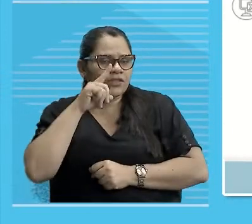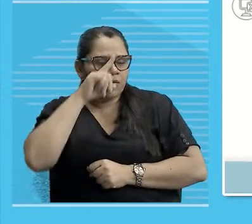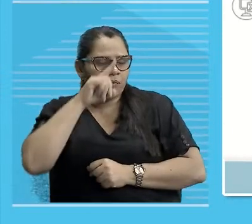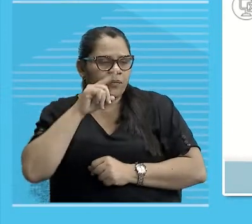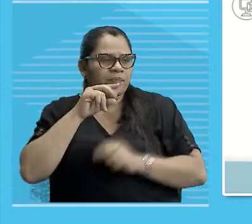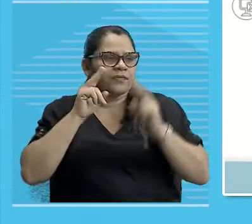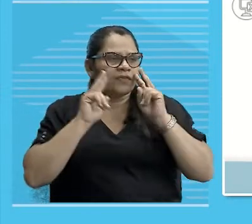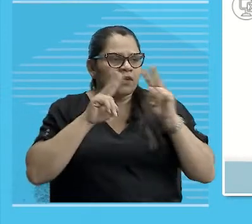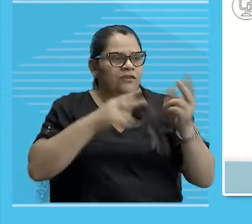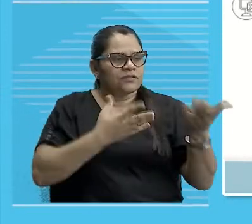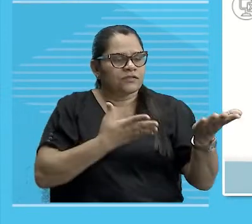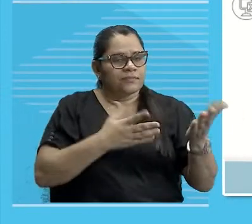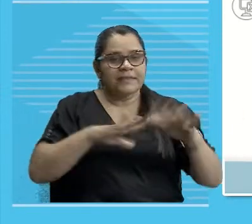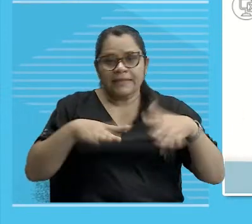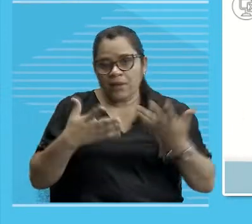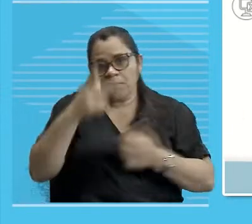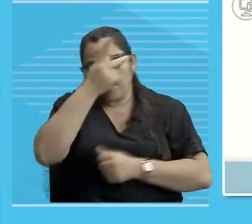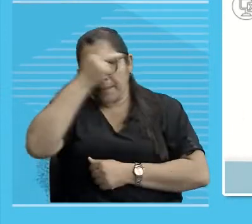pessoa